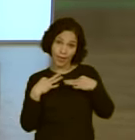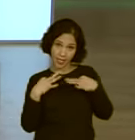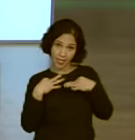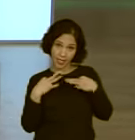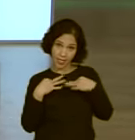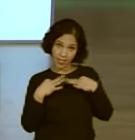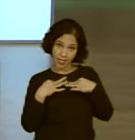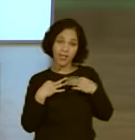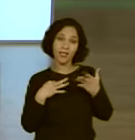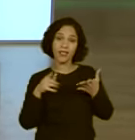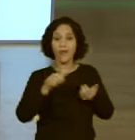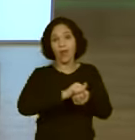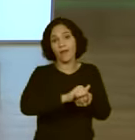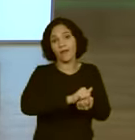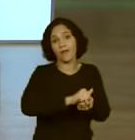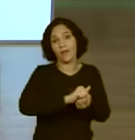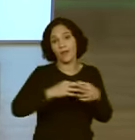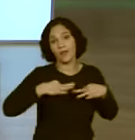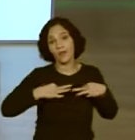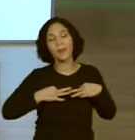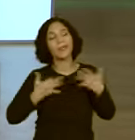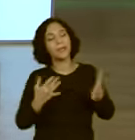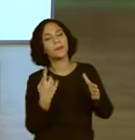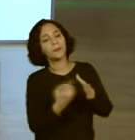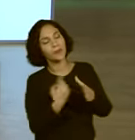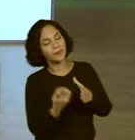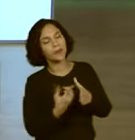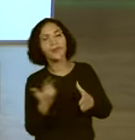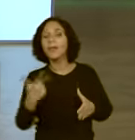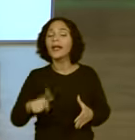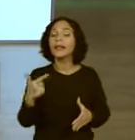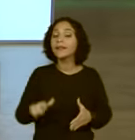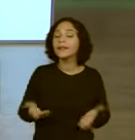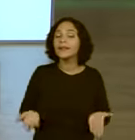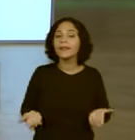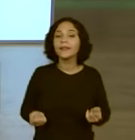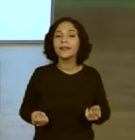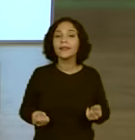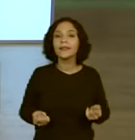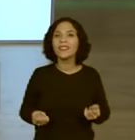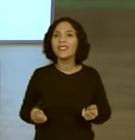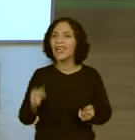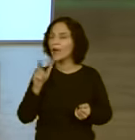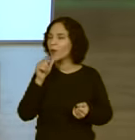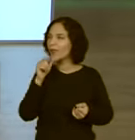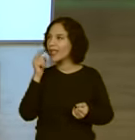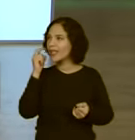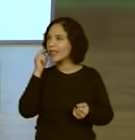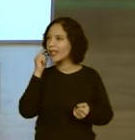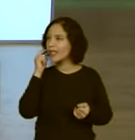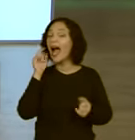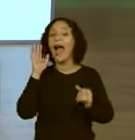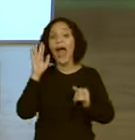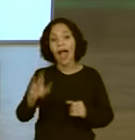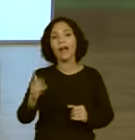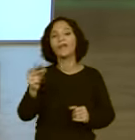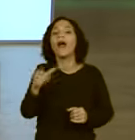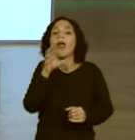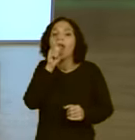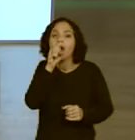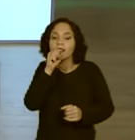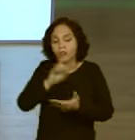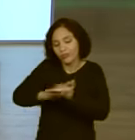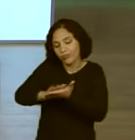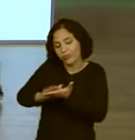A roupa que gasta. você vai lavar, né? Isso. Certo? E que mais? E água. Ah, já sei. Eu tenho que